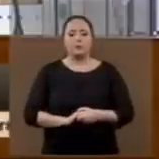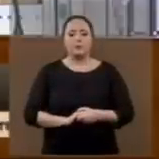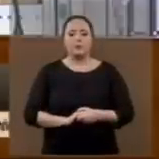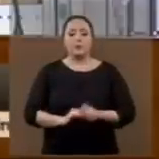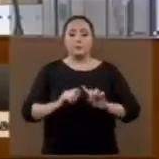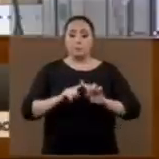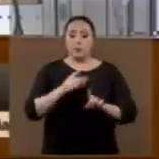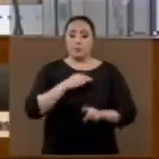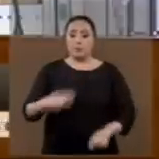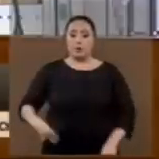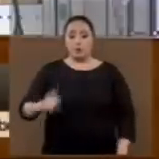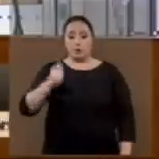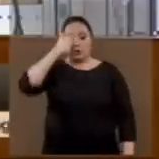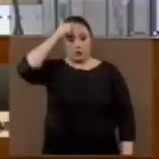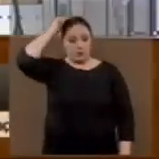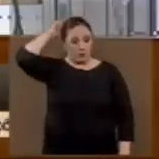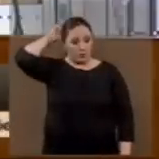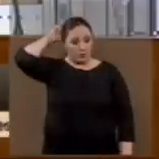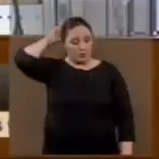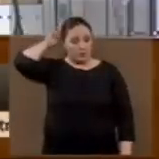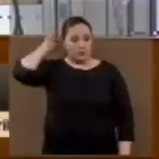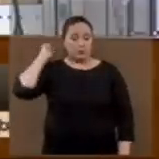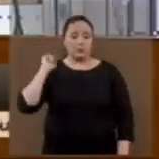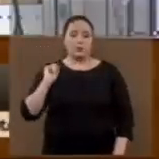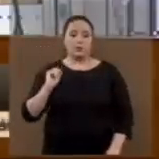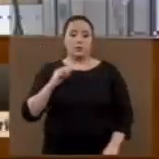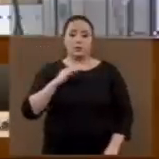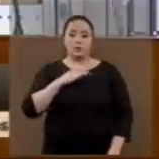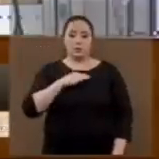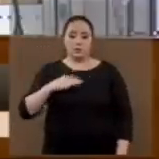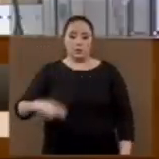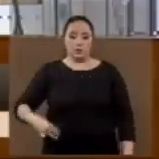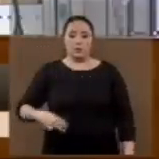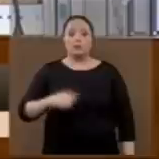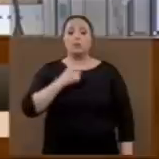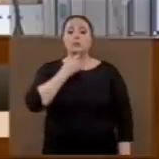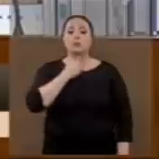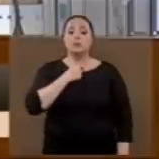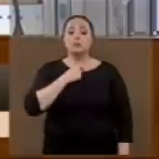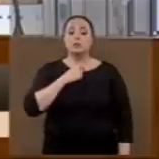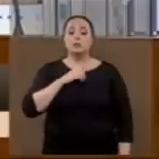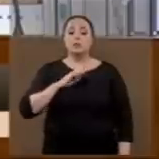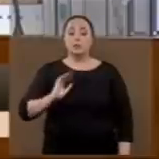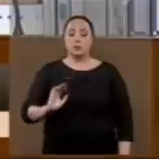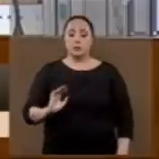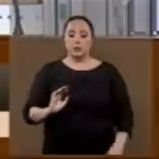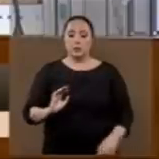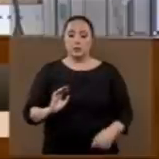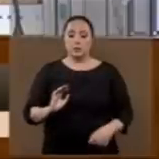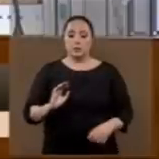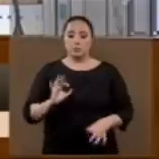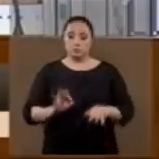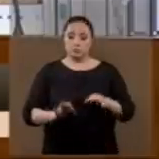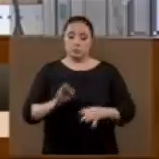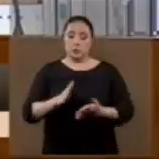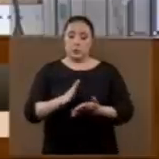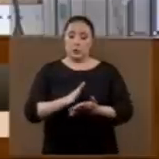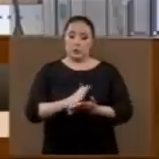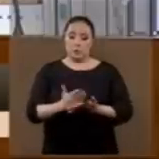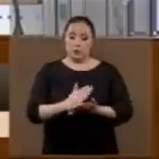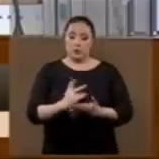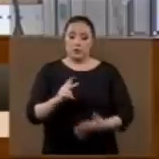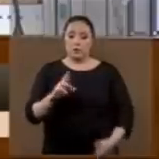ministro Alexandre de Moraes, presidente, pela ordem, e o ministro Lewandowski, só para esclarecimento, julga parcialmente